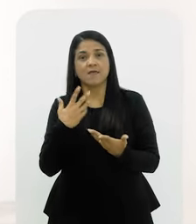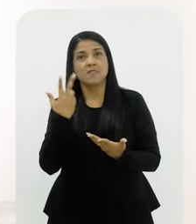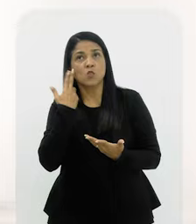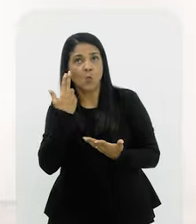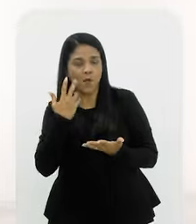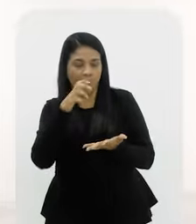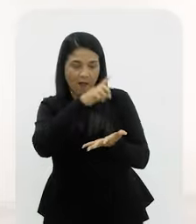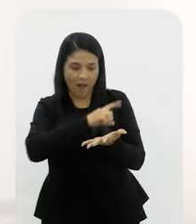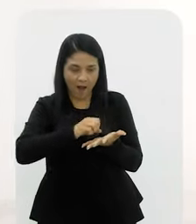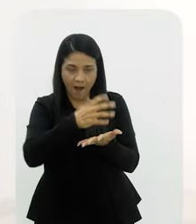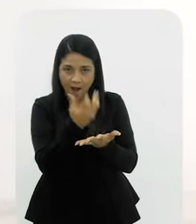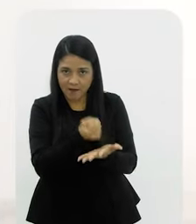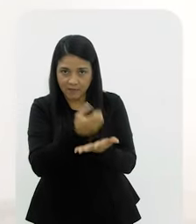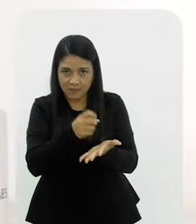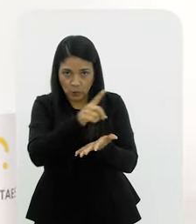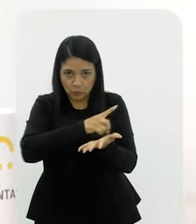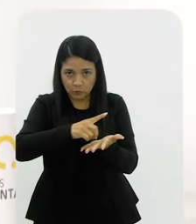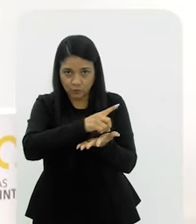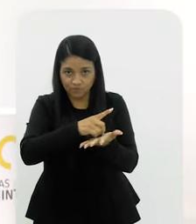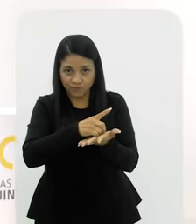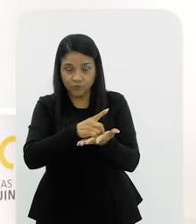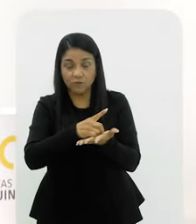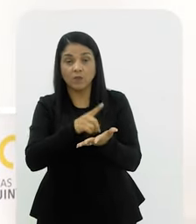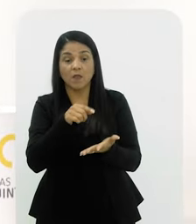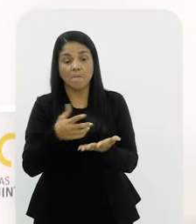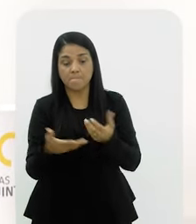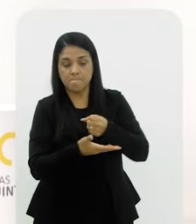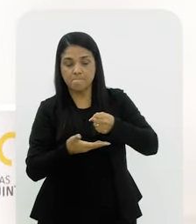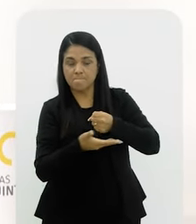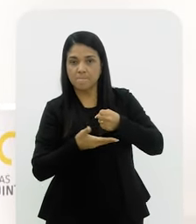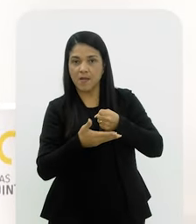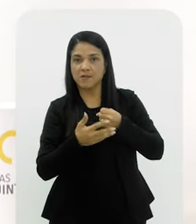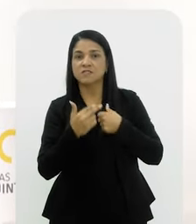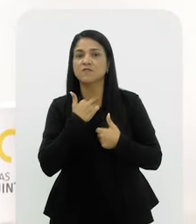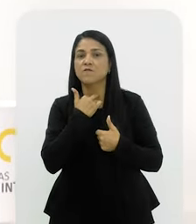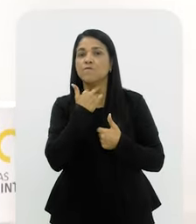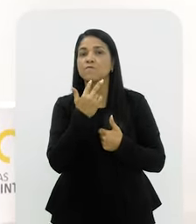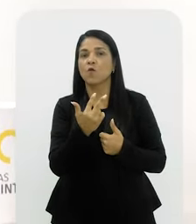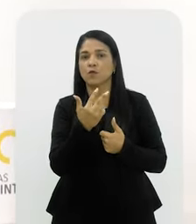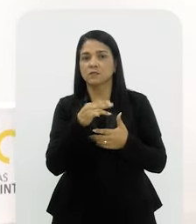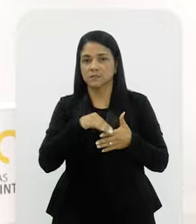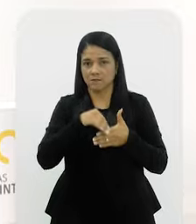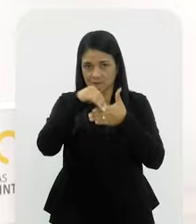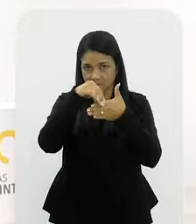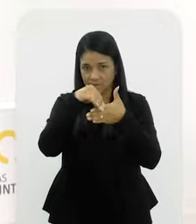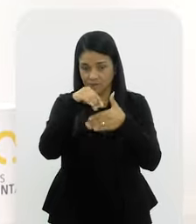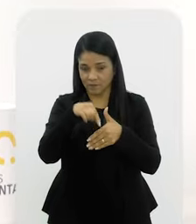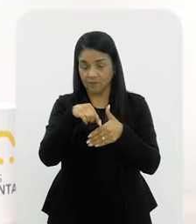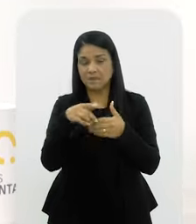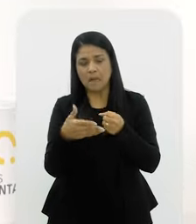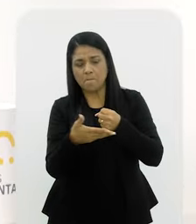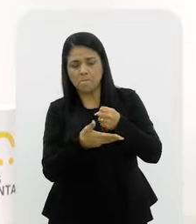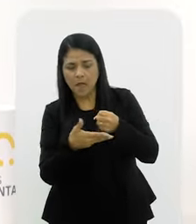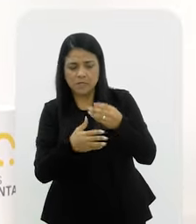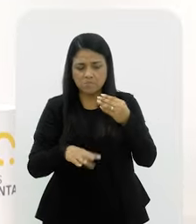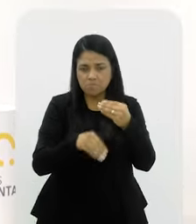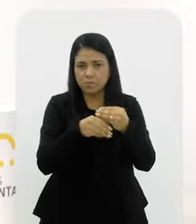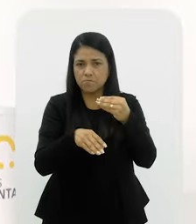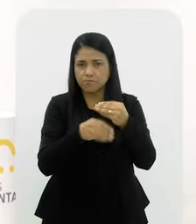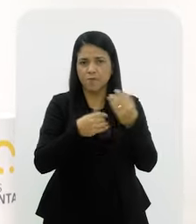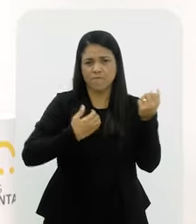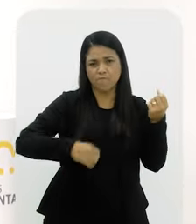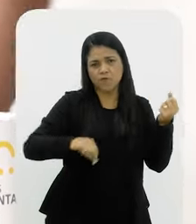uma gravação, na base, o cantor faz uma voz guia. Famosa voz guia. Aí você faz a base,